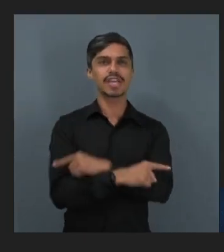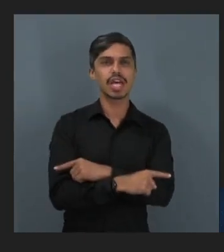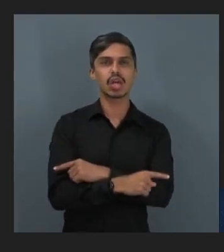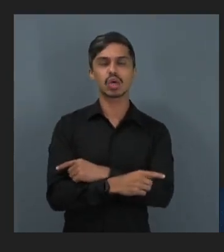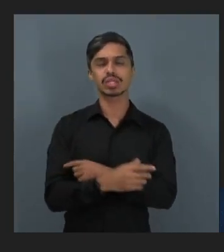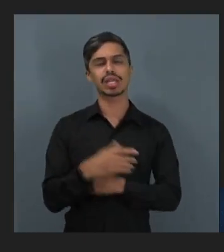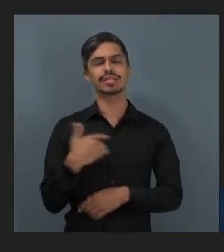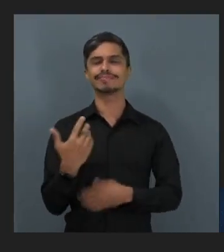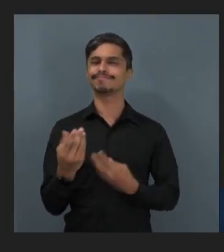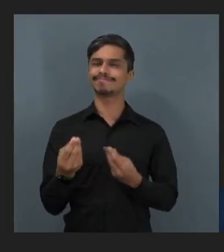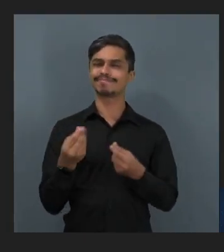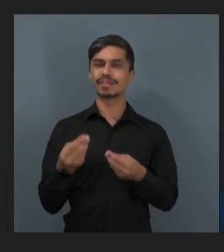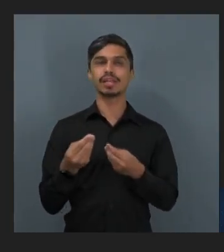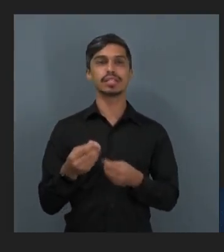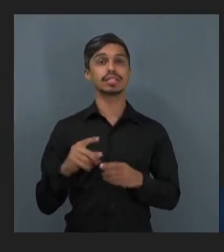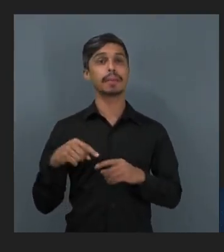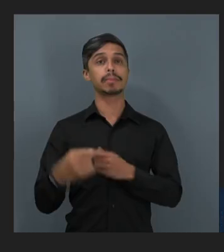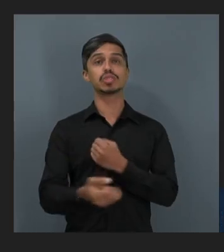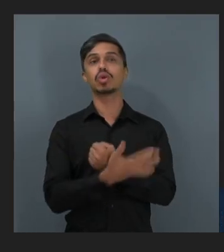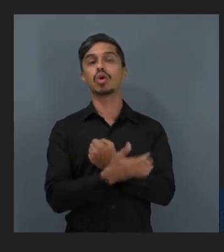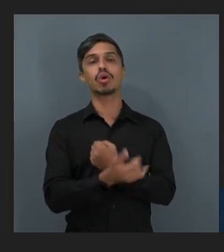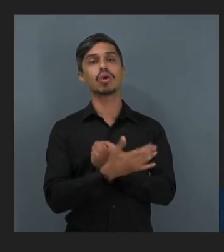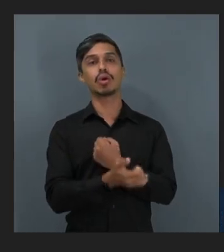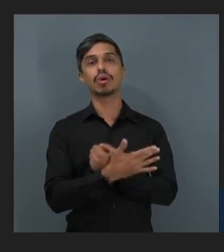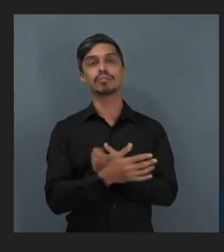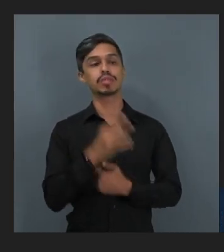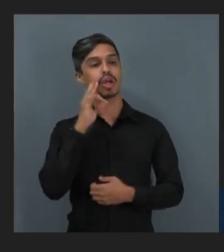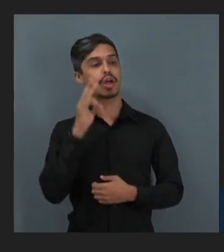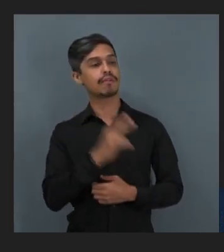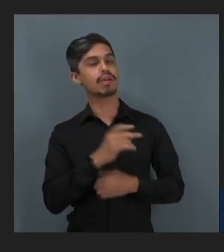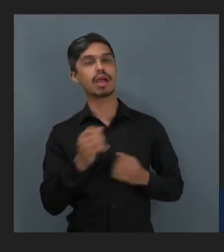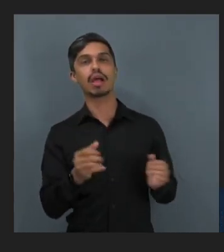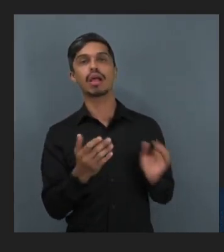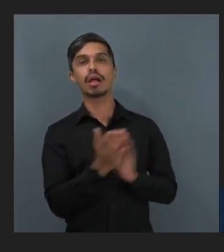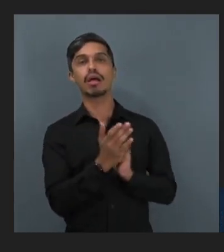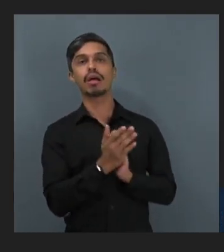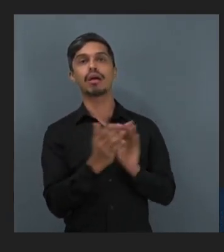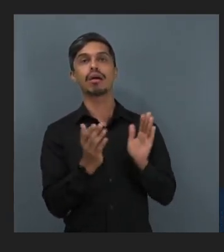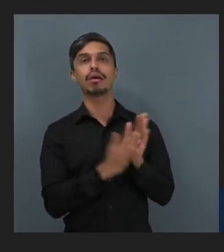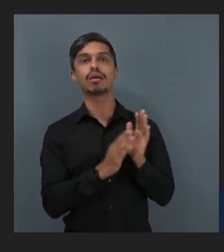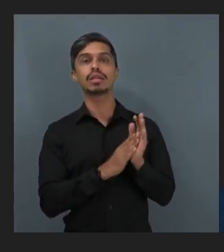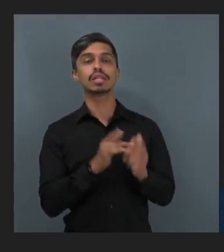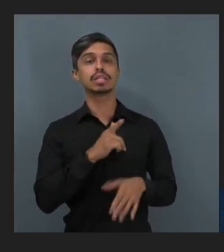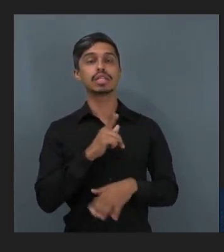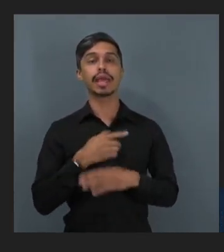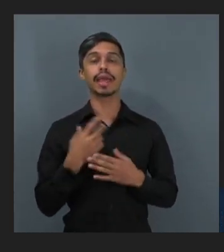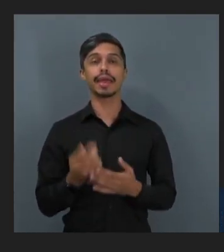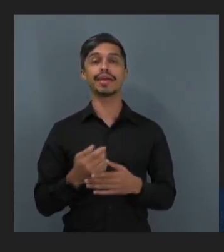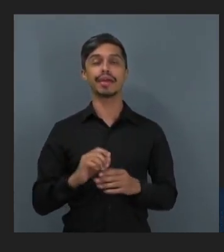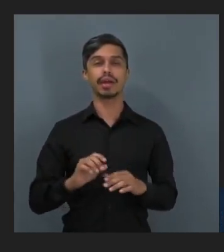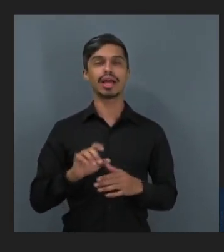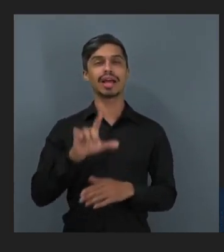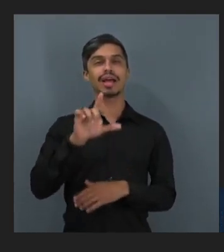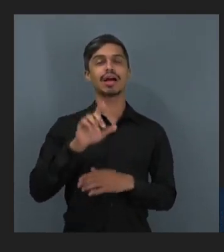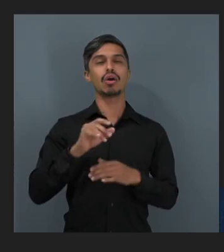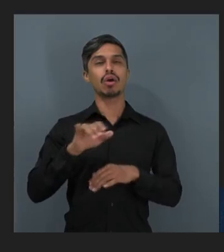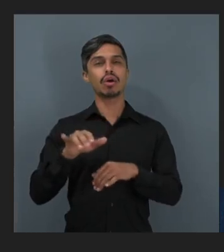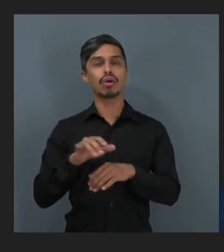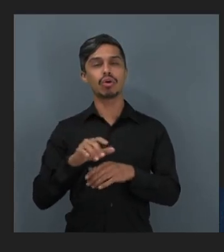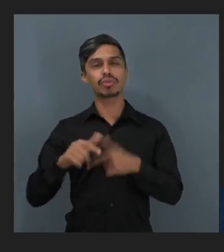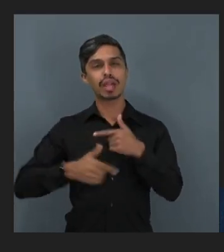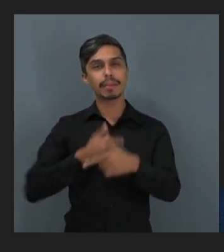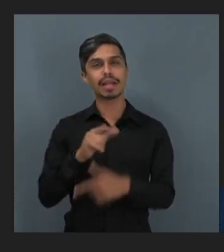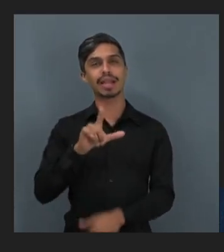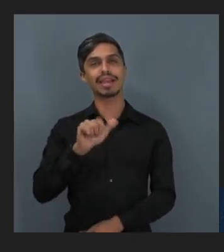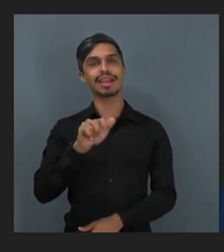né? Daqui a pouco, corruptos, né? Que a gente está vendo nas ações da Lava Jato aí, né? Daqui a pouco, corruptos que